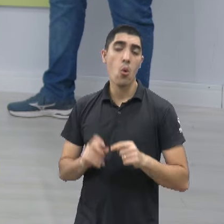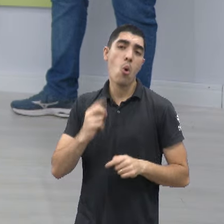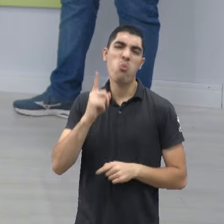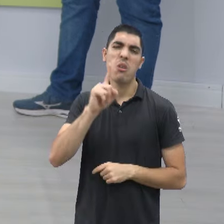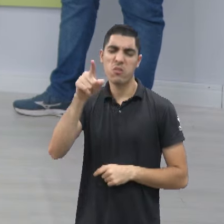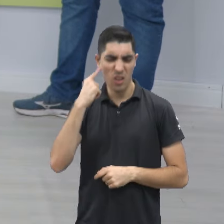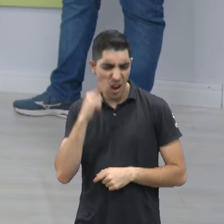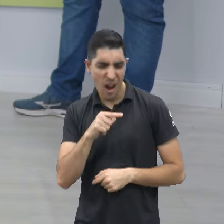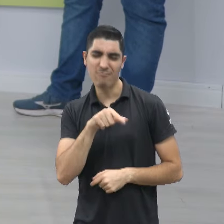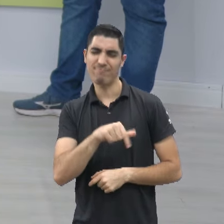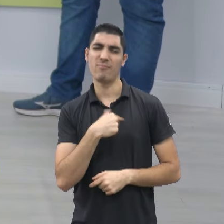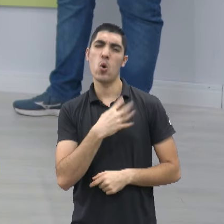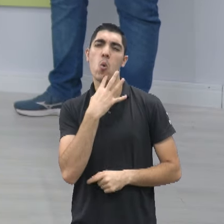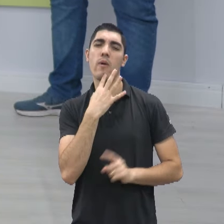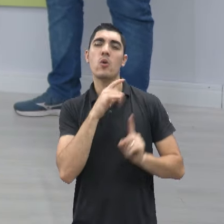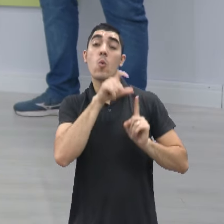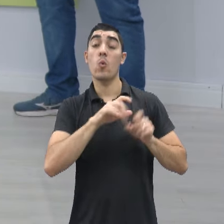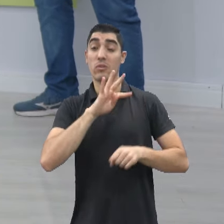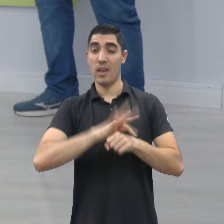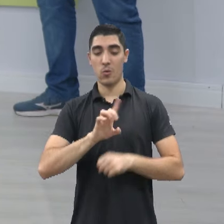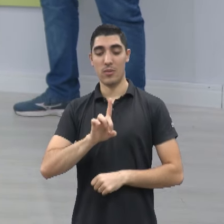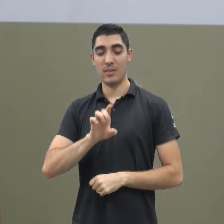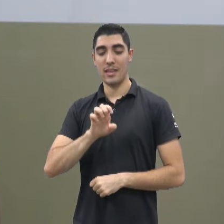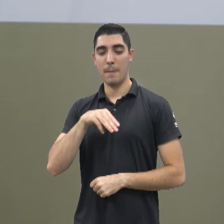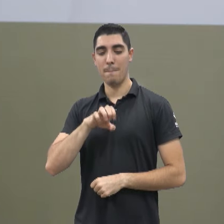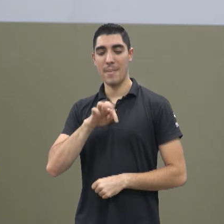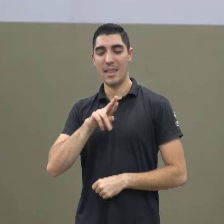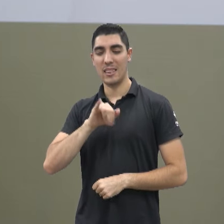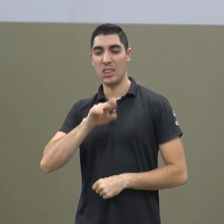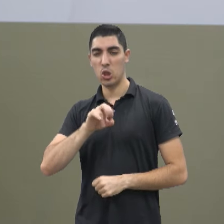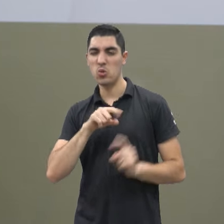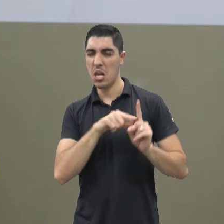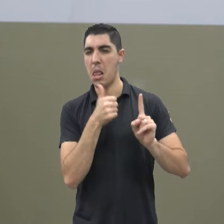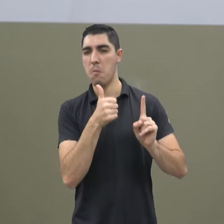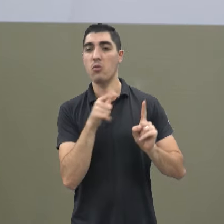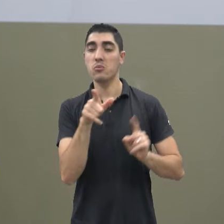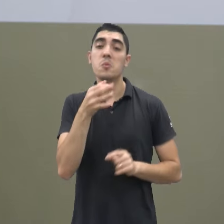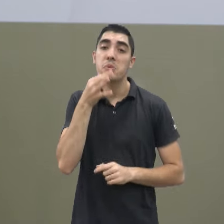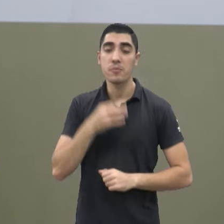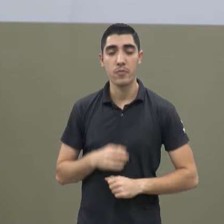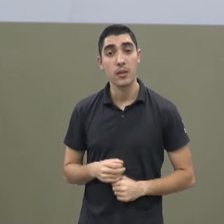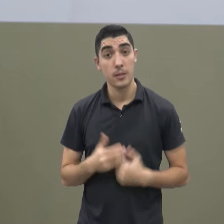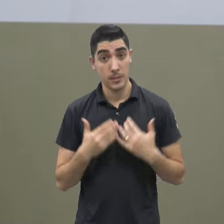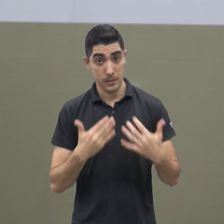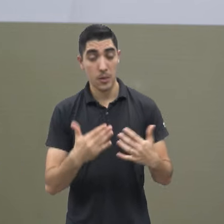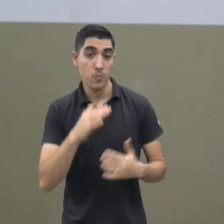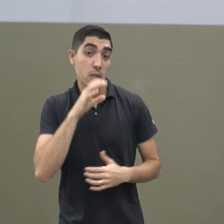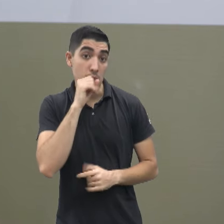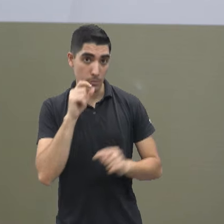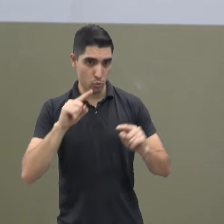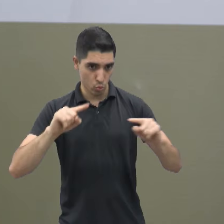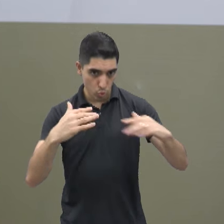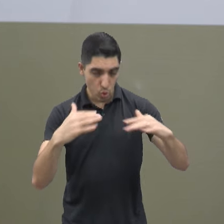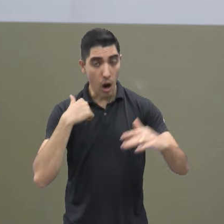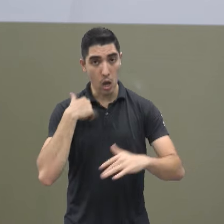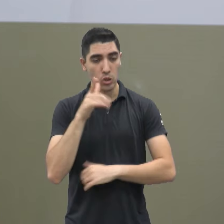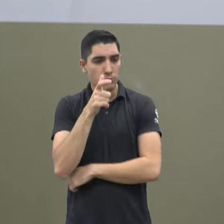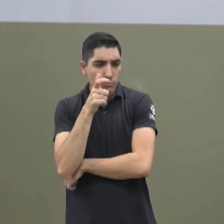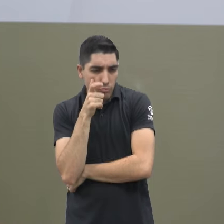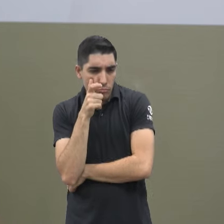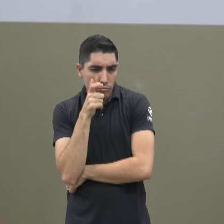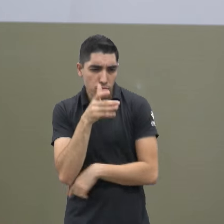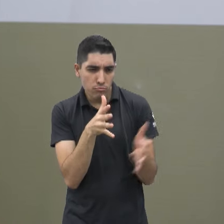Demetrios trabalha, como é que você viu o resultado de lá ontem? Na verdade me surpreendeu porque eu assisti o jogo de sábado, né? Sábado eu assisti e